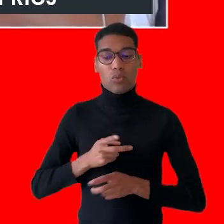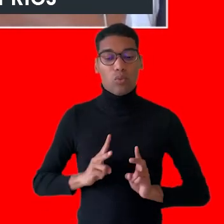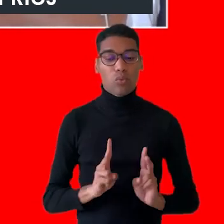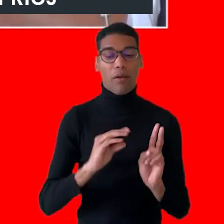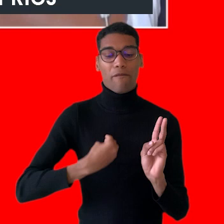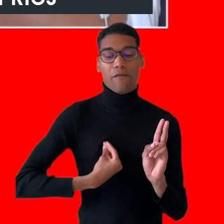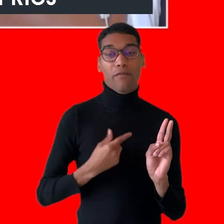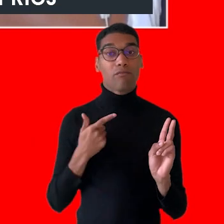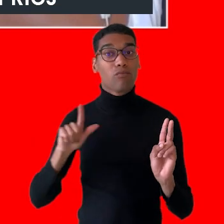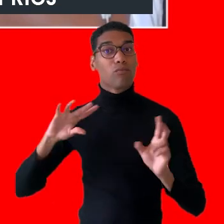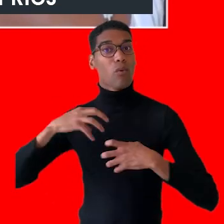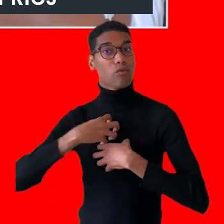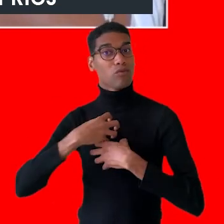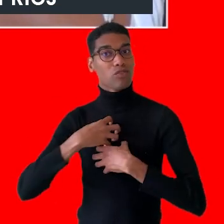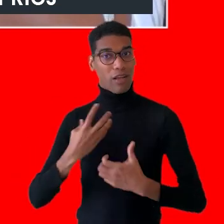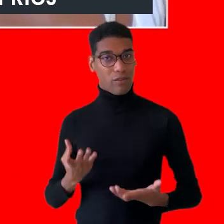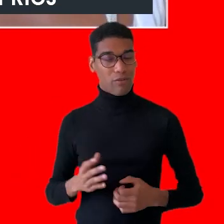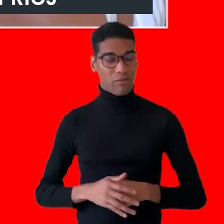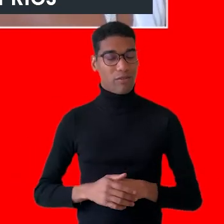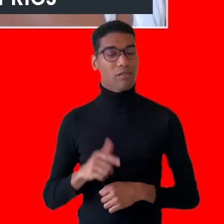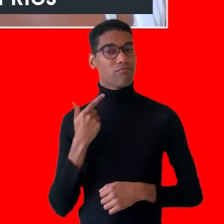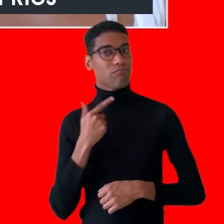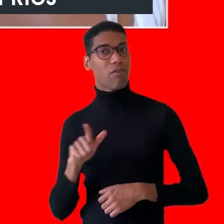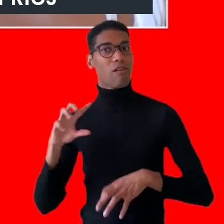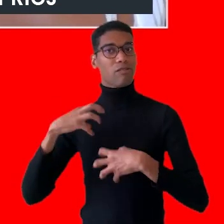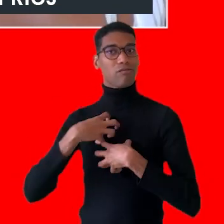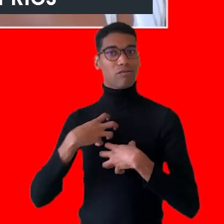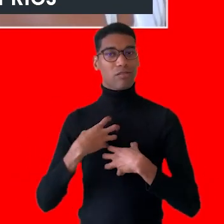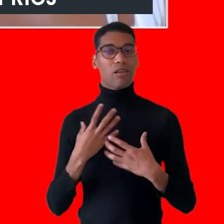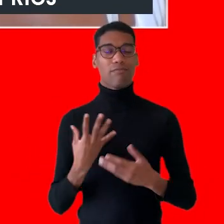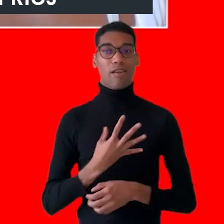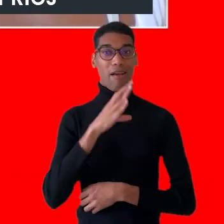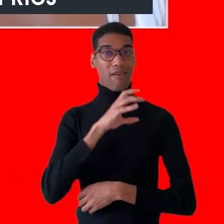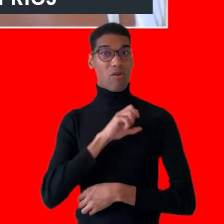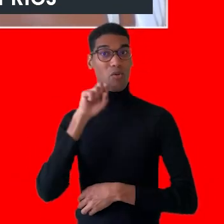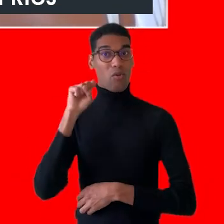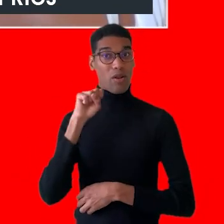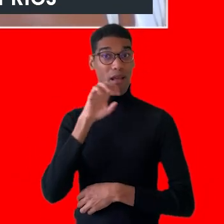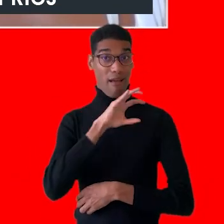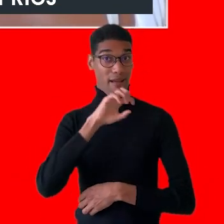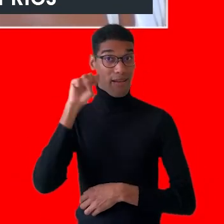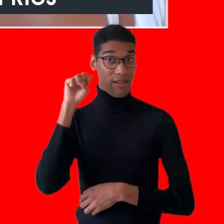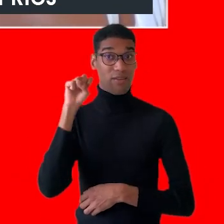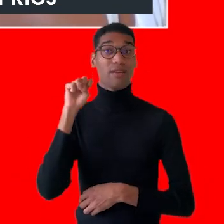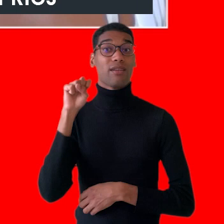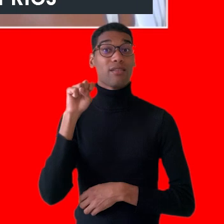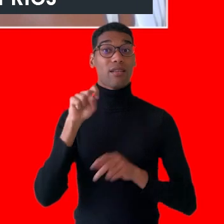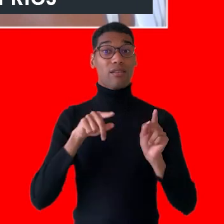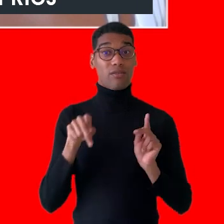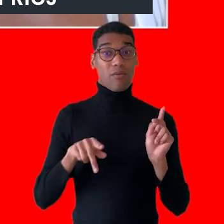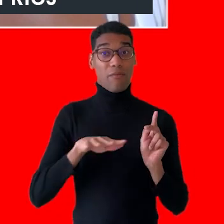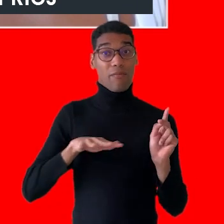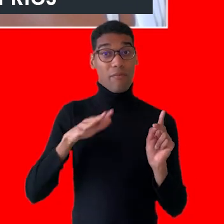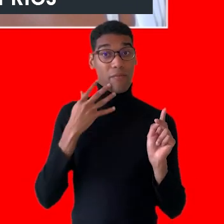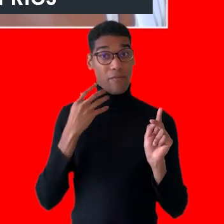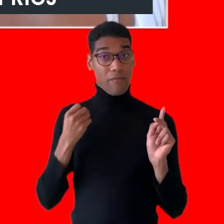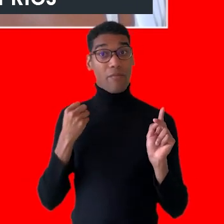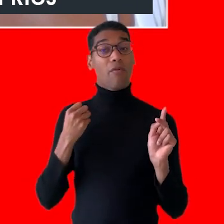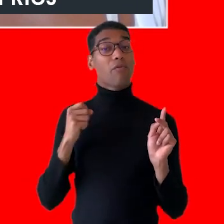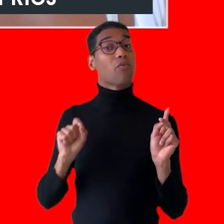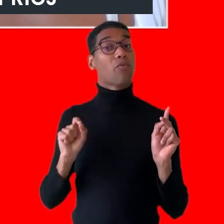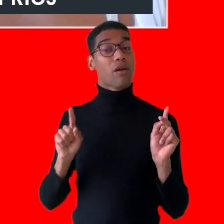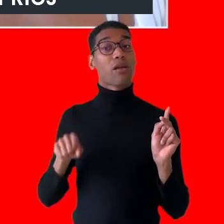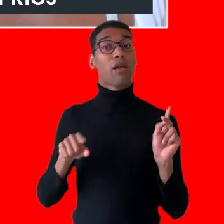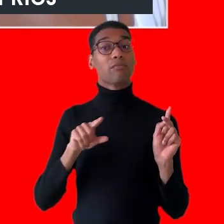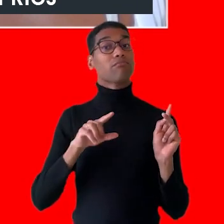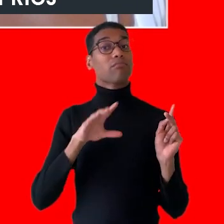uma outra forma. Né? A gente continua vivendo de uma outra forma. A grande heroína do povo aí, do povo branco, é a princesa